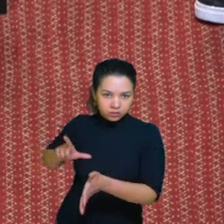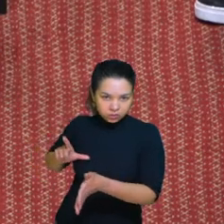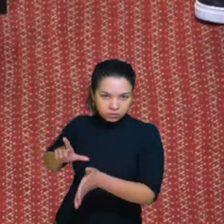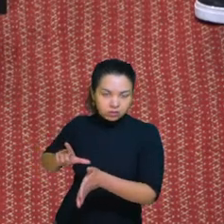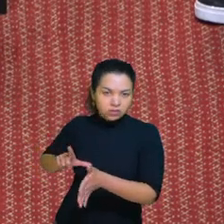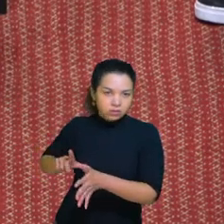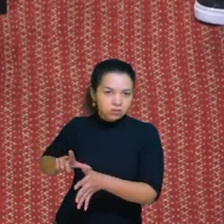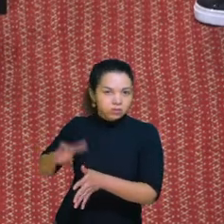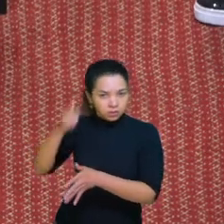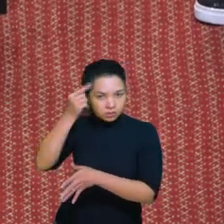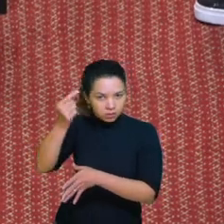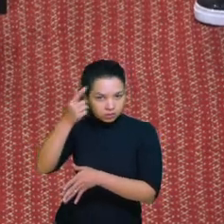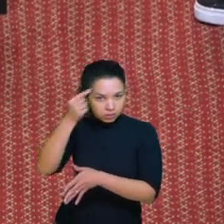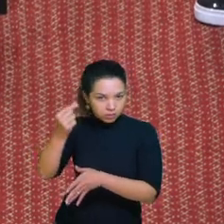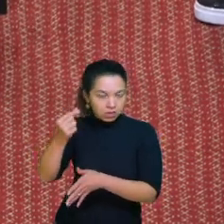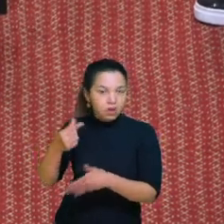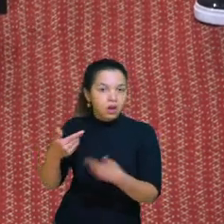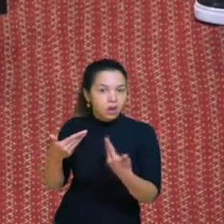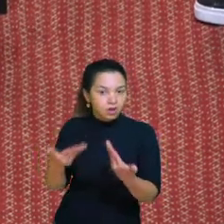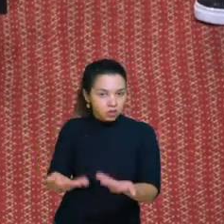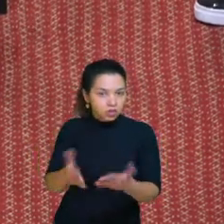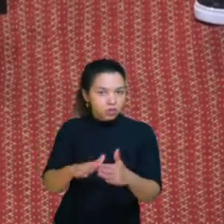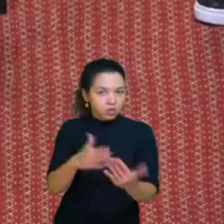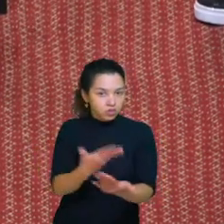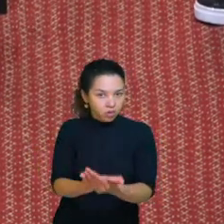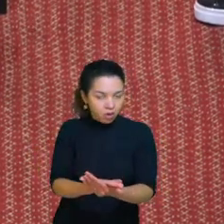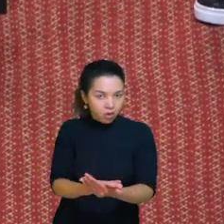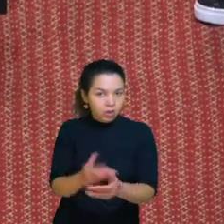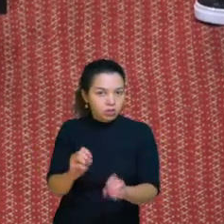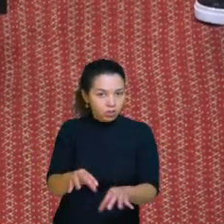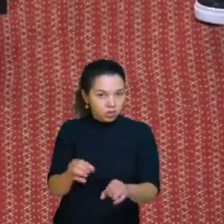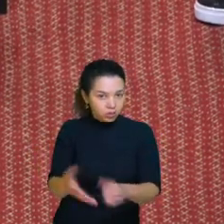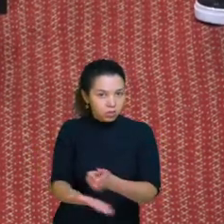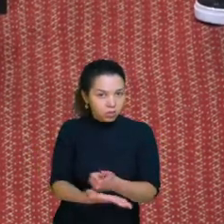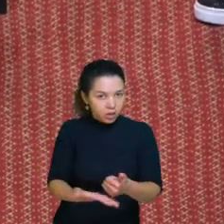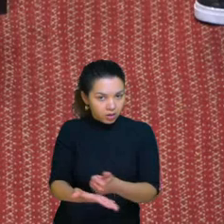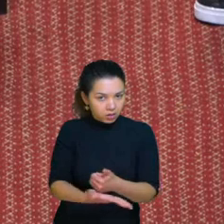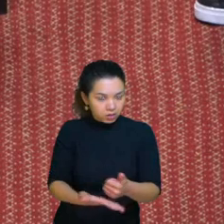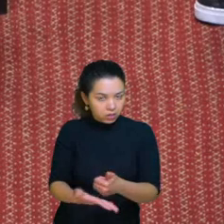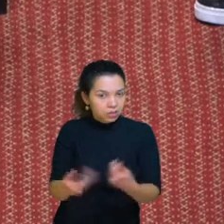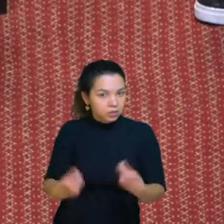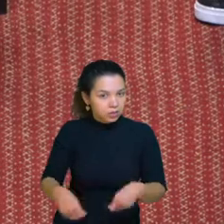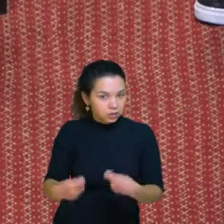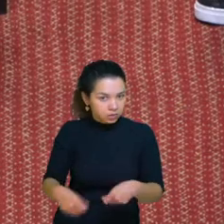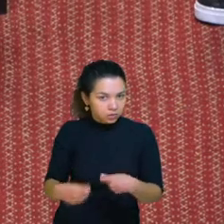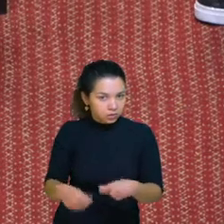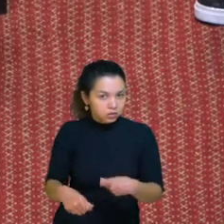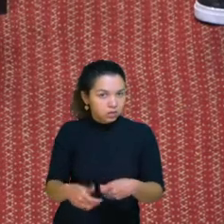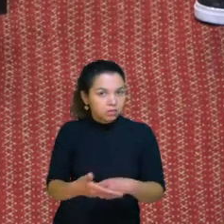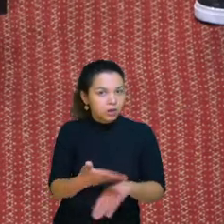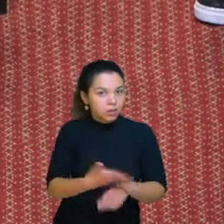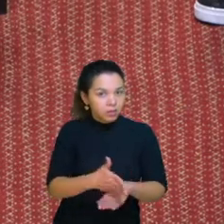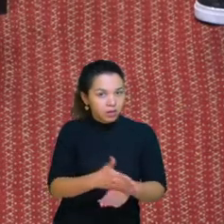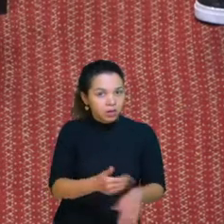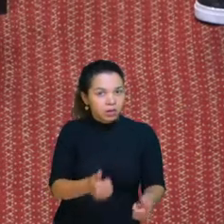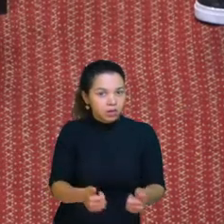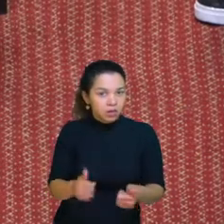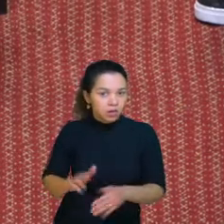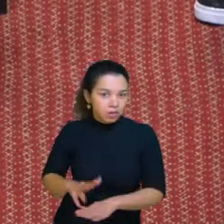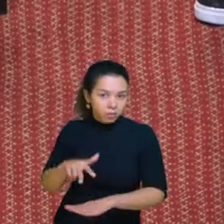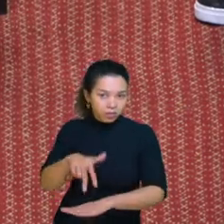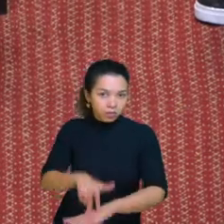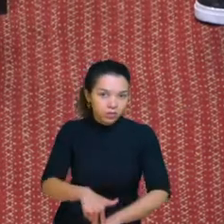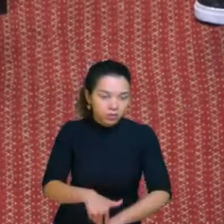tem que estar preparada para receber esse currículo porque senão vai chegar lá um uma pessoa completamente